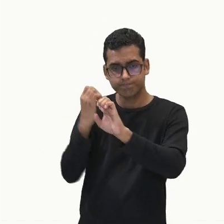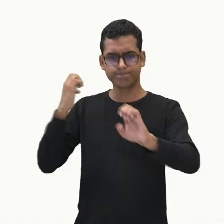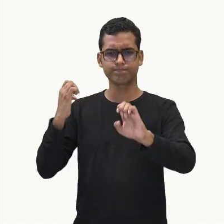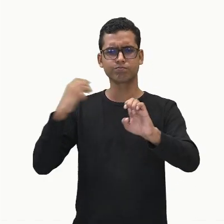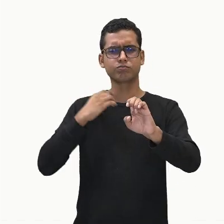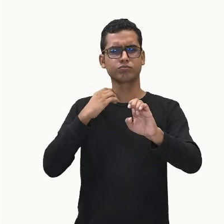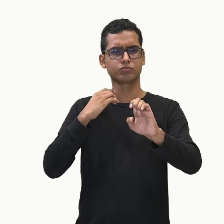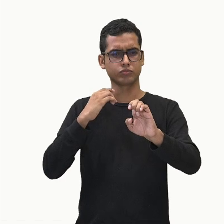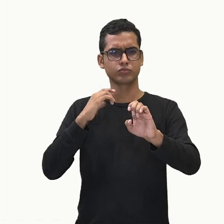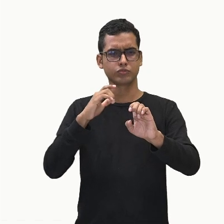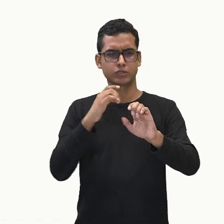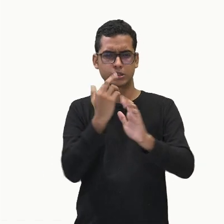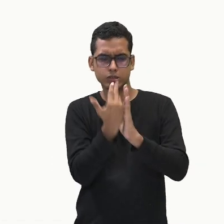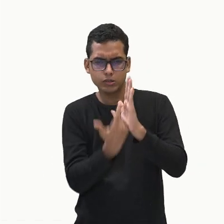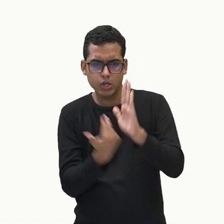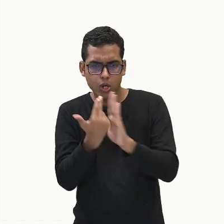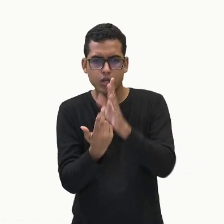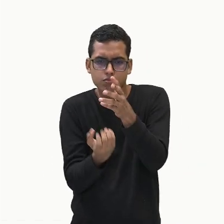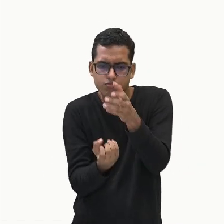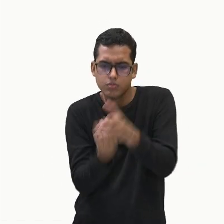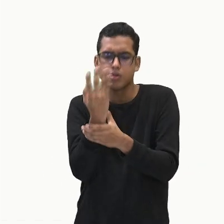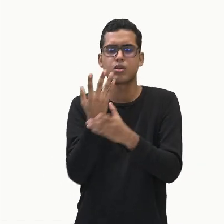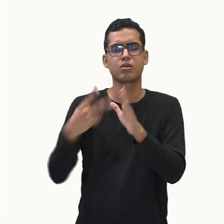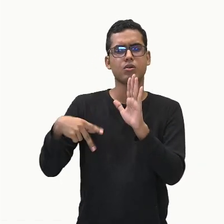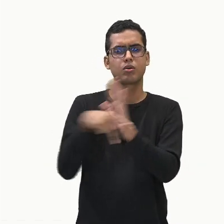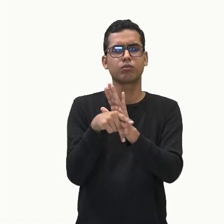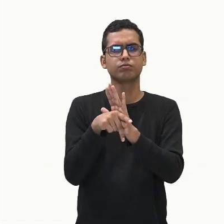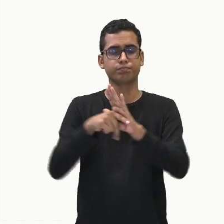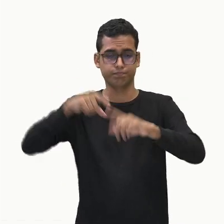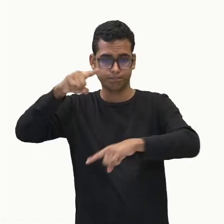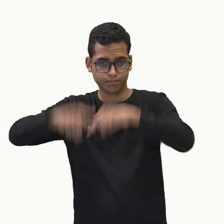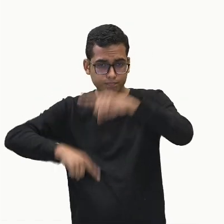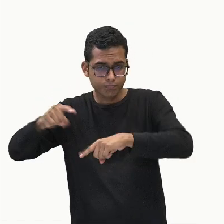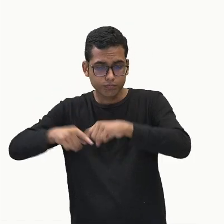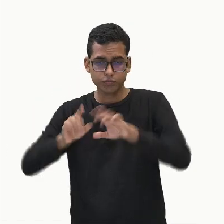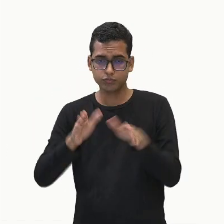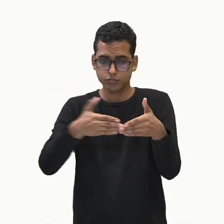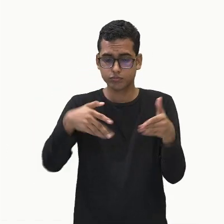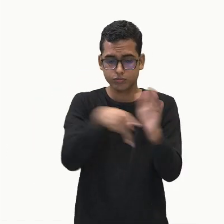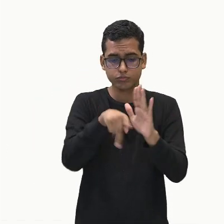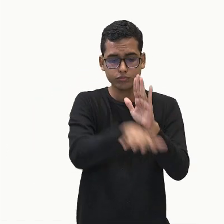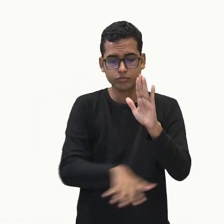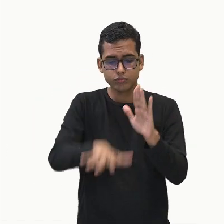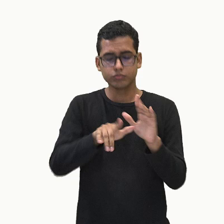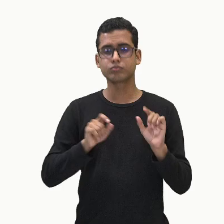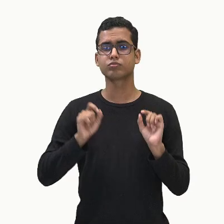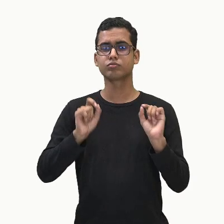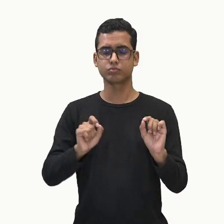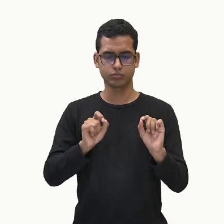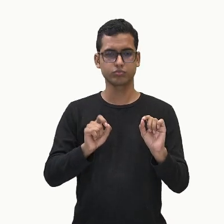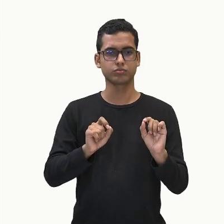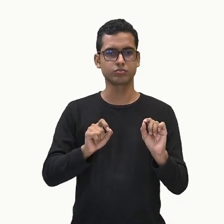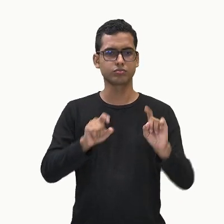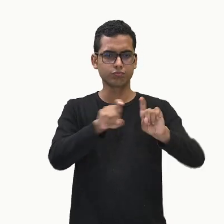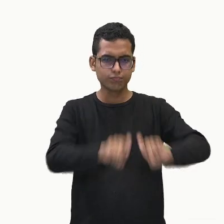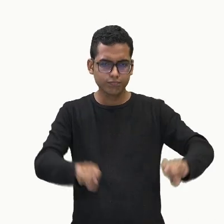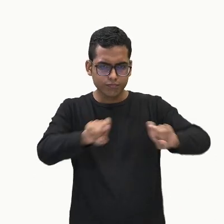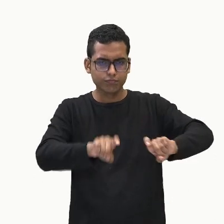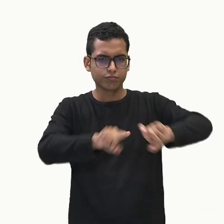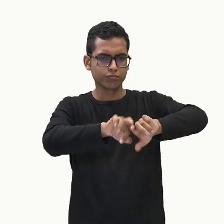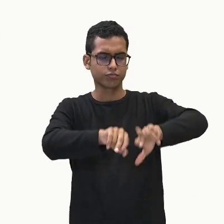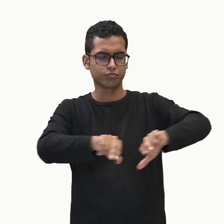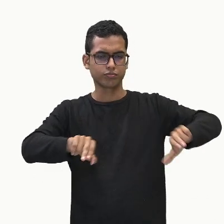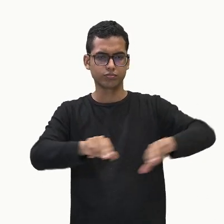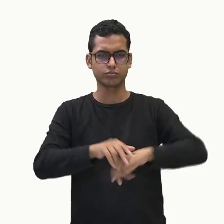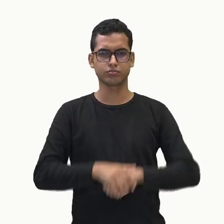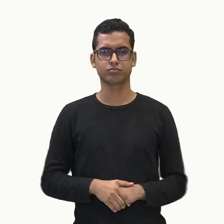no desenvolvimento, né, na criação de equipamentos informáticos. Temos o